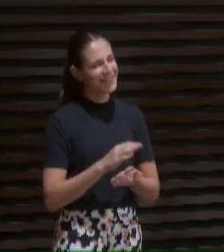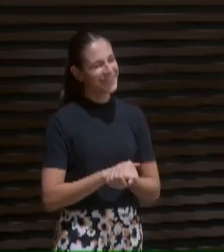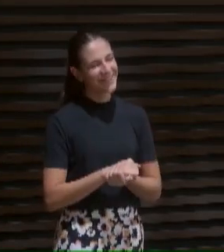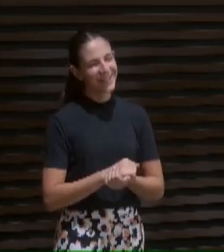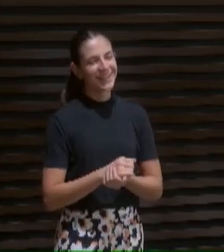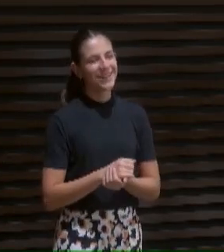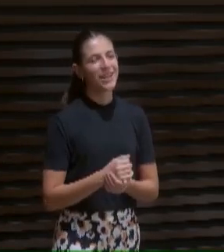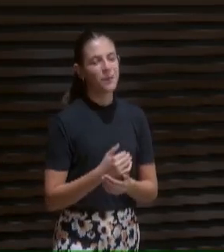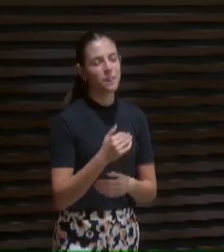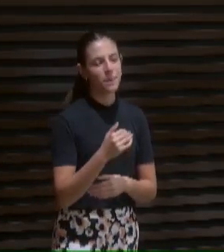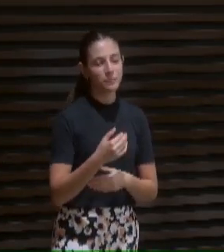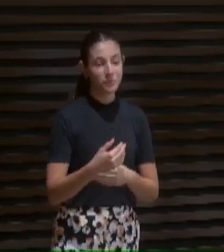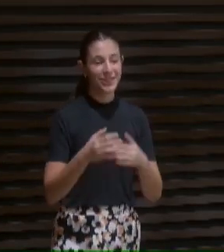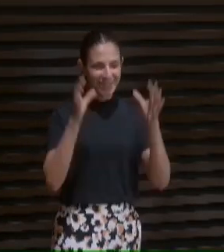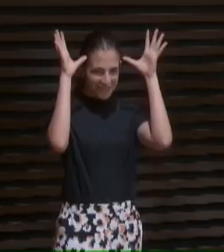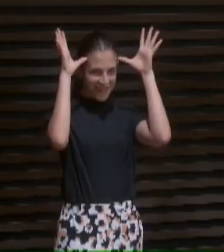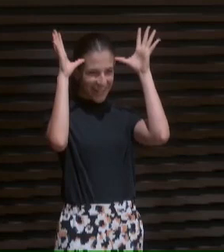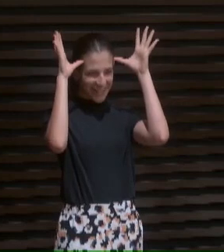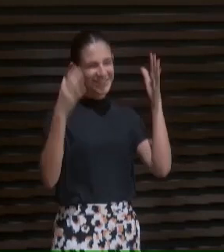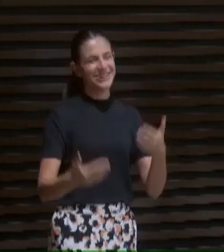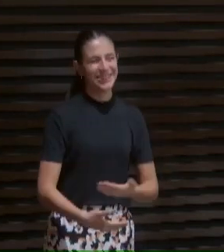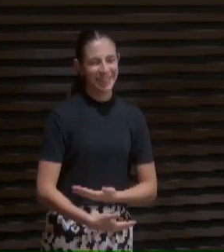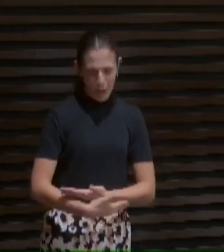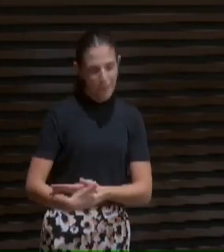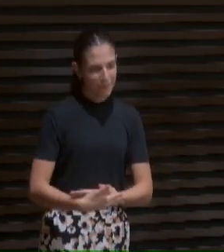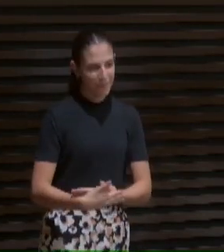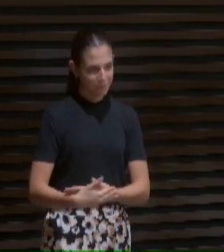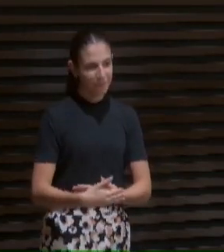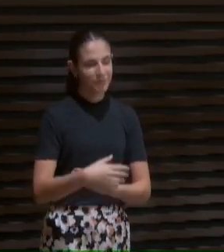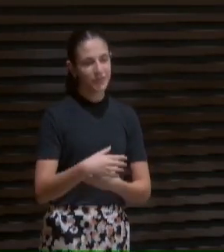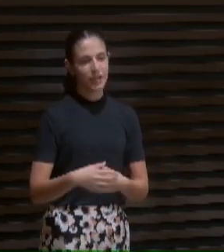estava parado na estrada, e ele foi se aproximando,